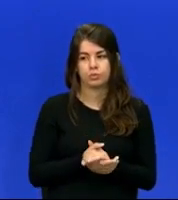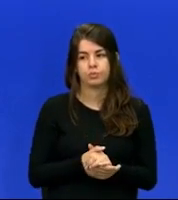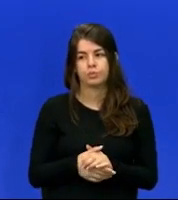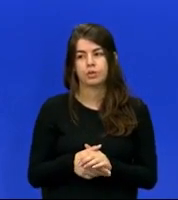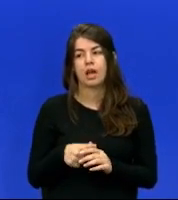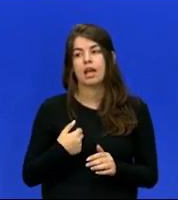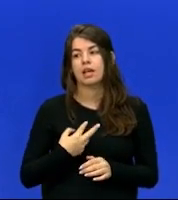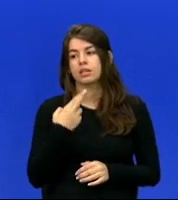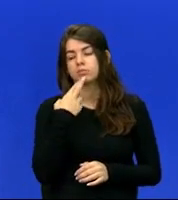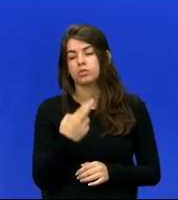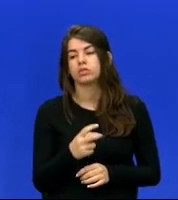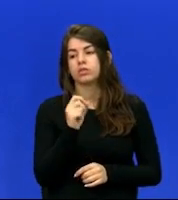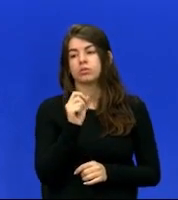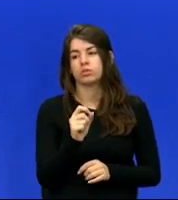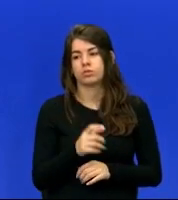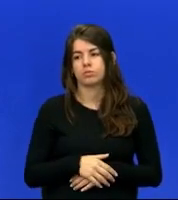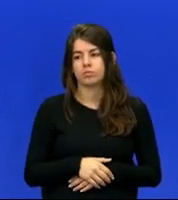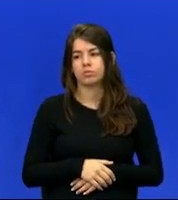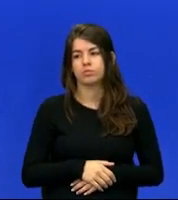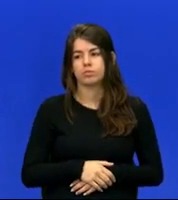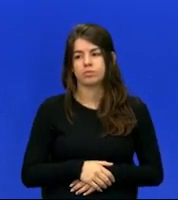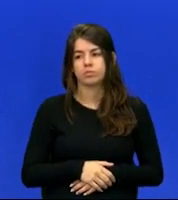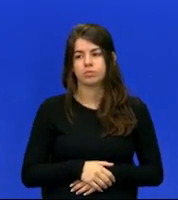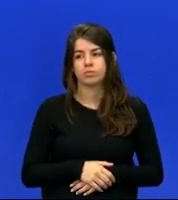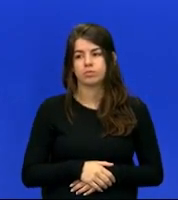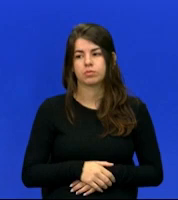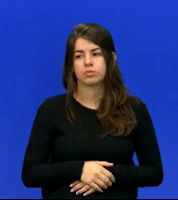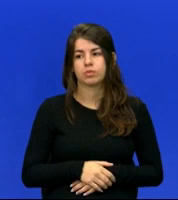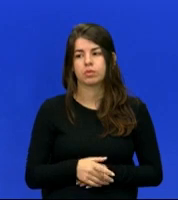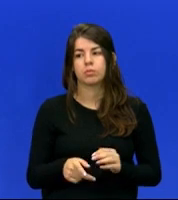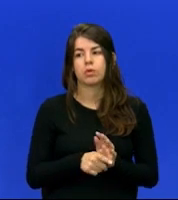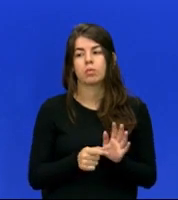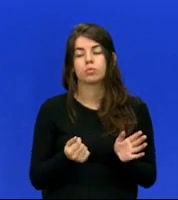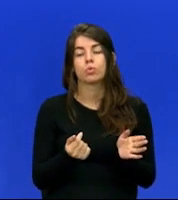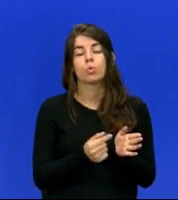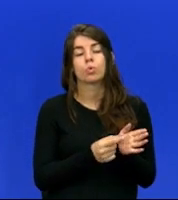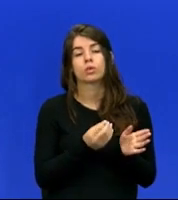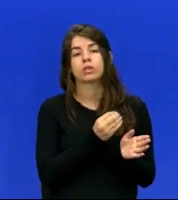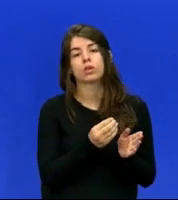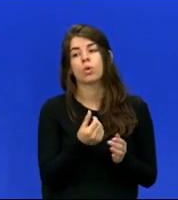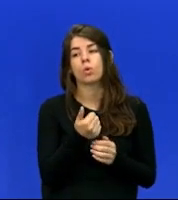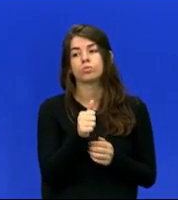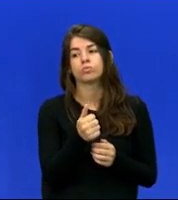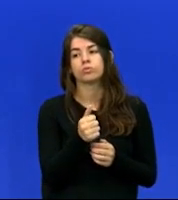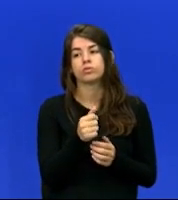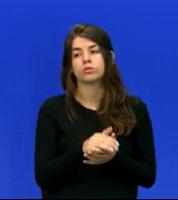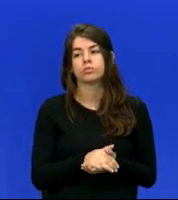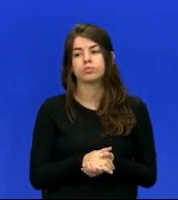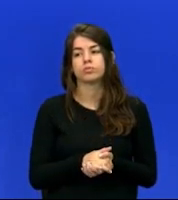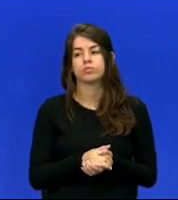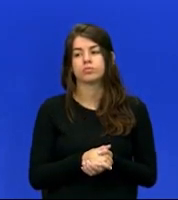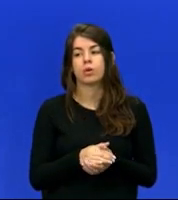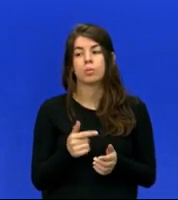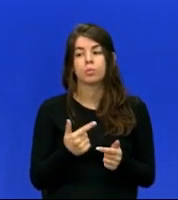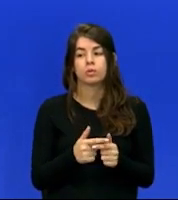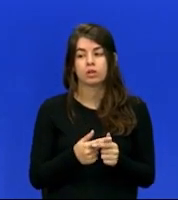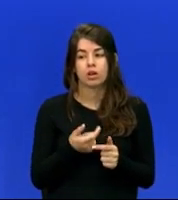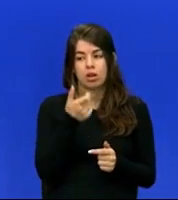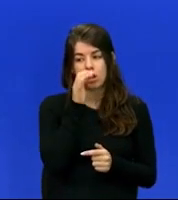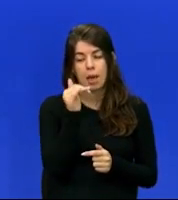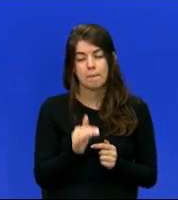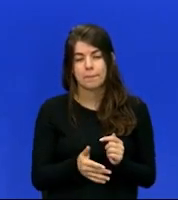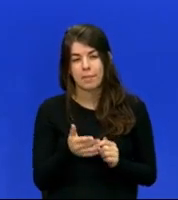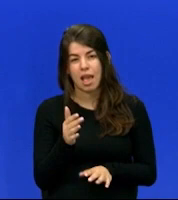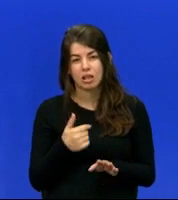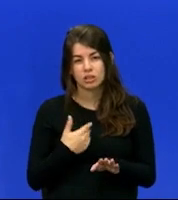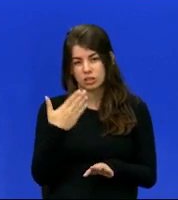o correspondente de quem? Desse ponto dado das 11.000. Por quê? A média já